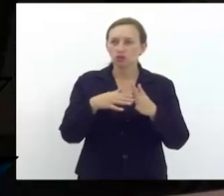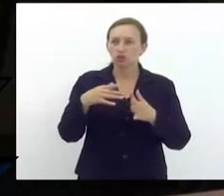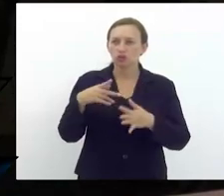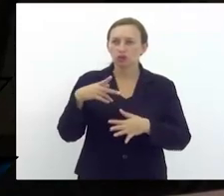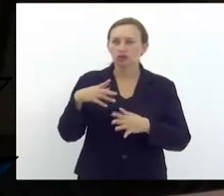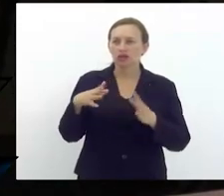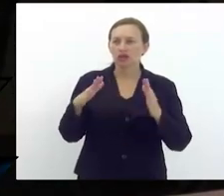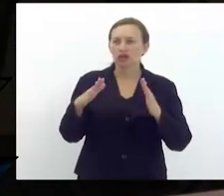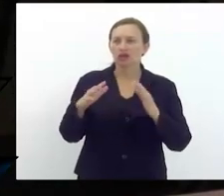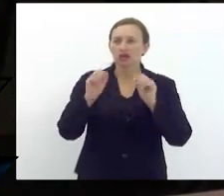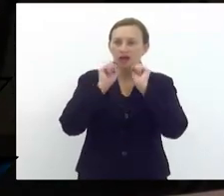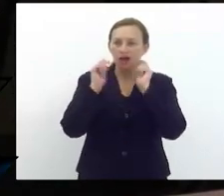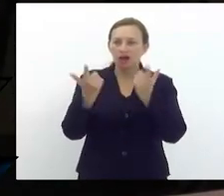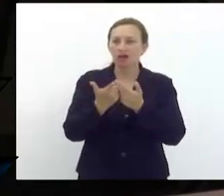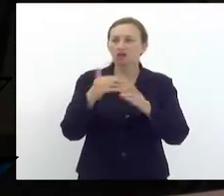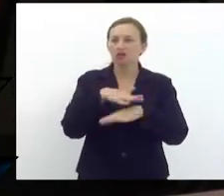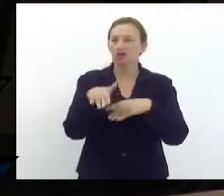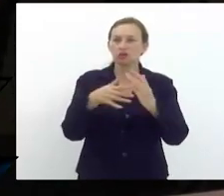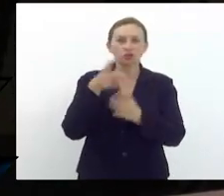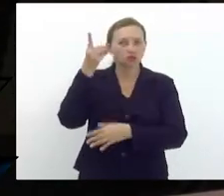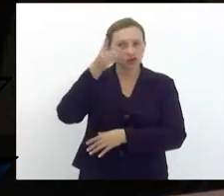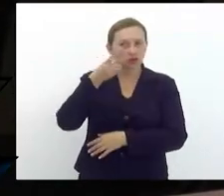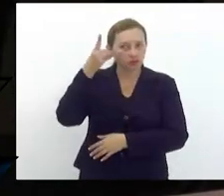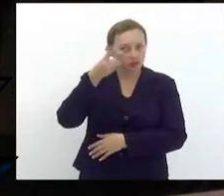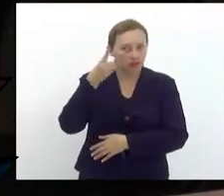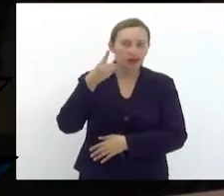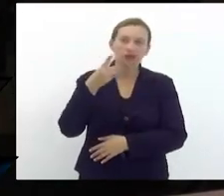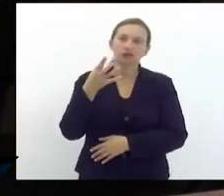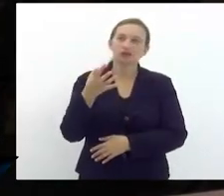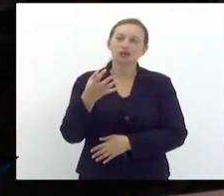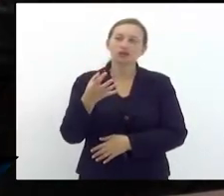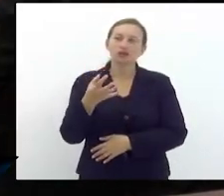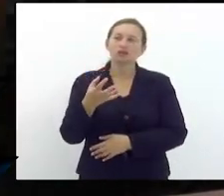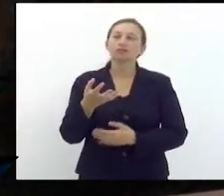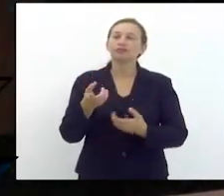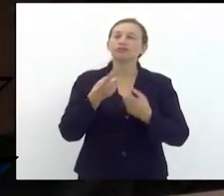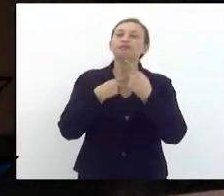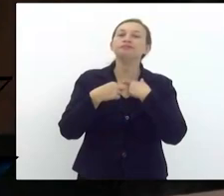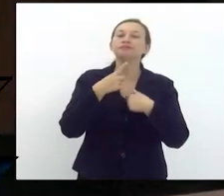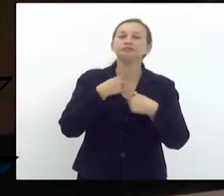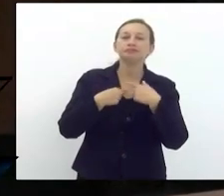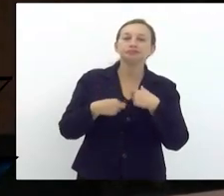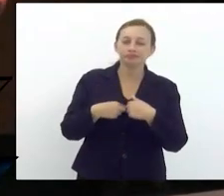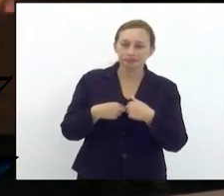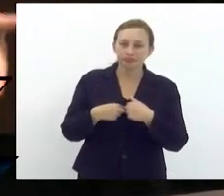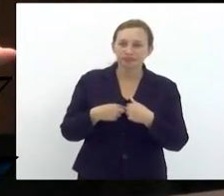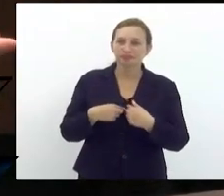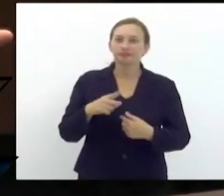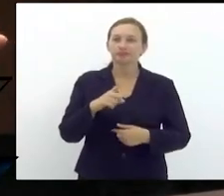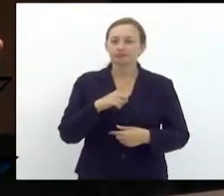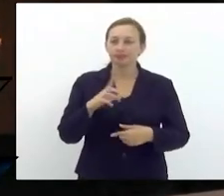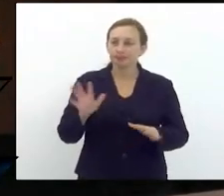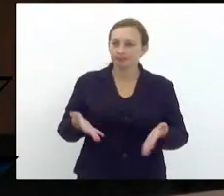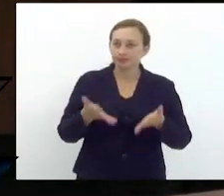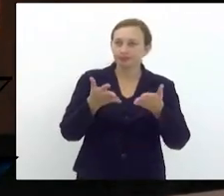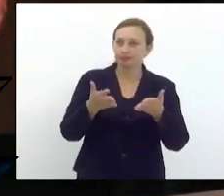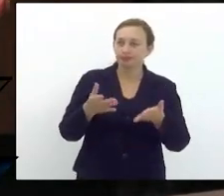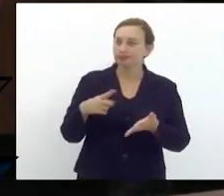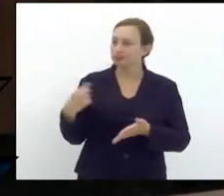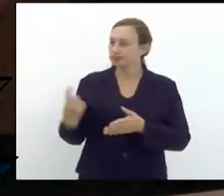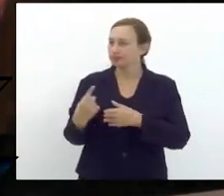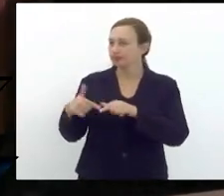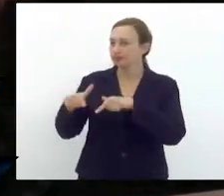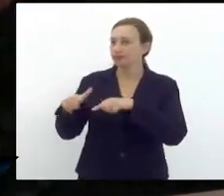para que todos os deputados e deputados que assim desejarem foi uma iniciativa do nosso mandato